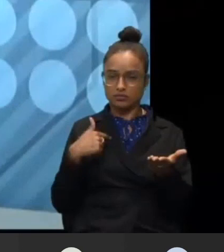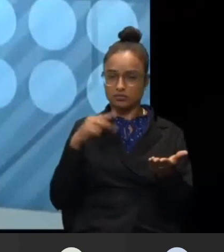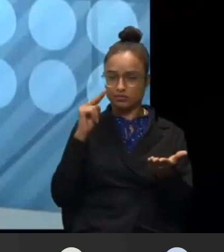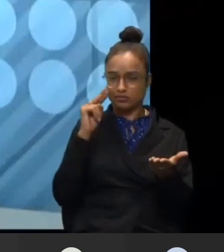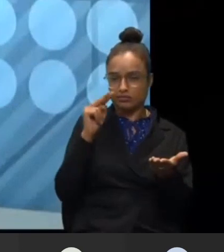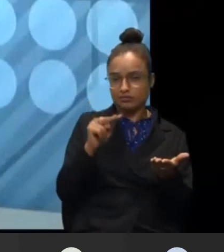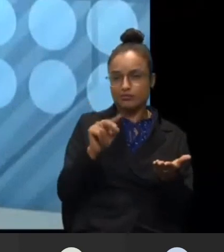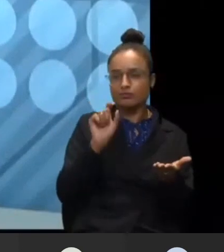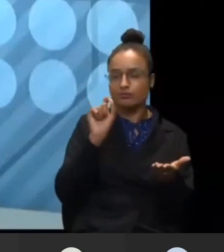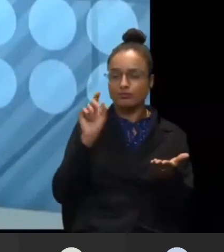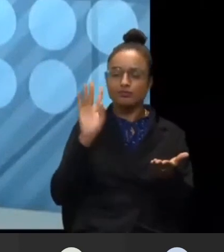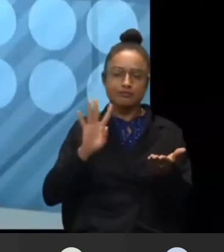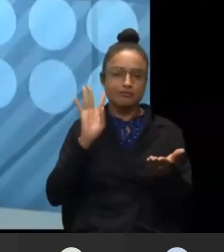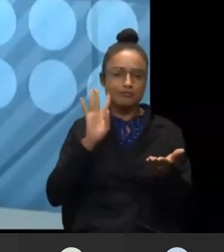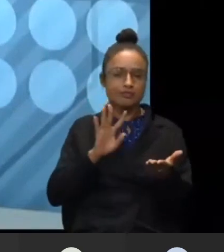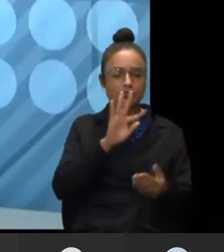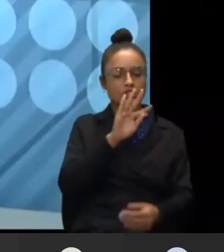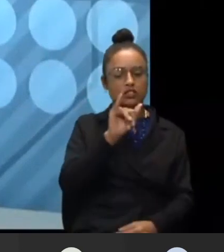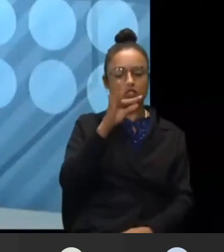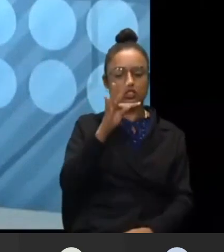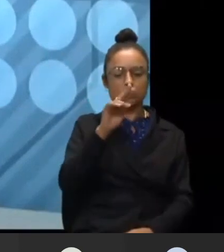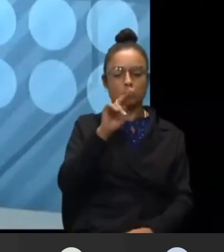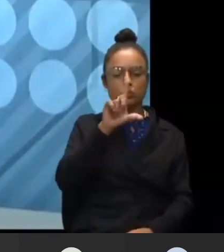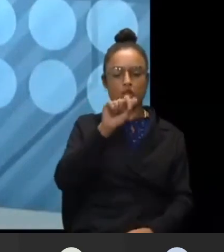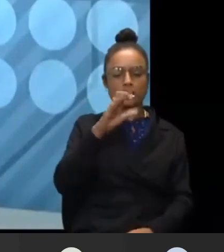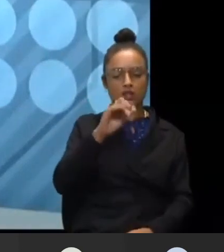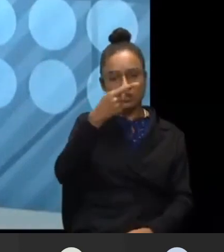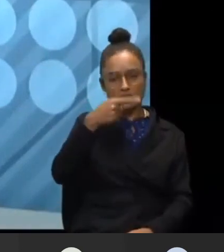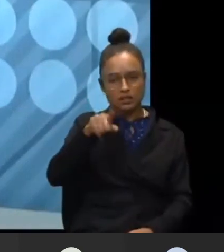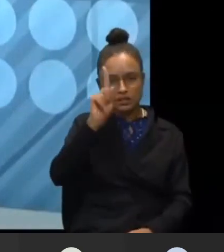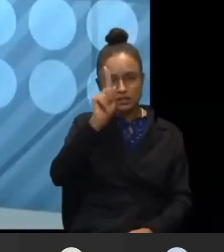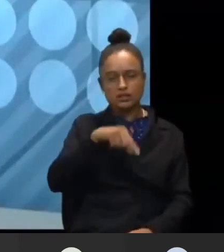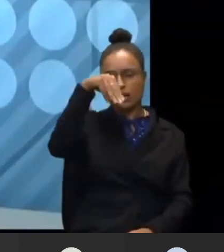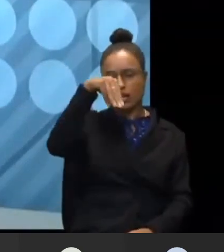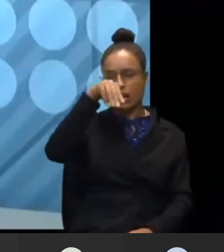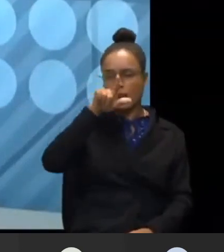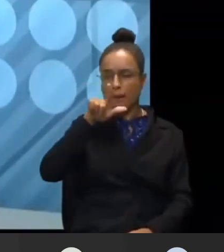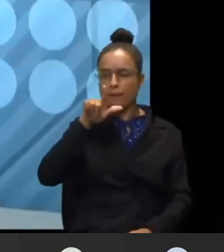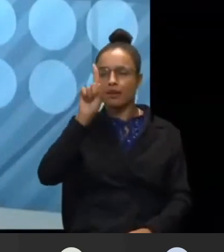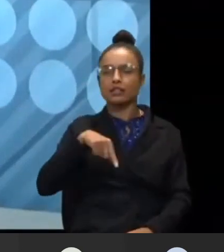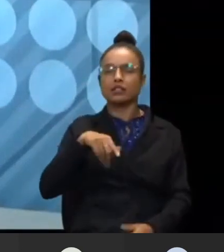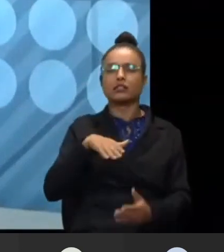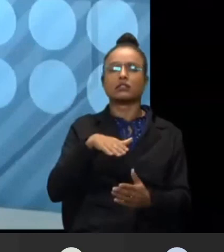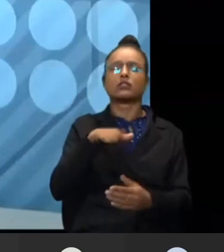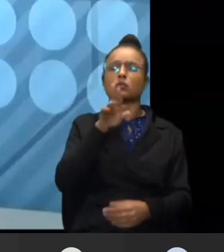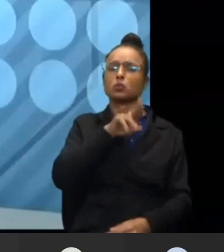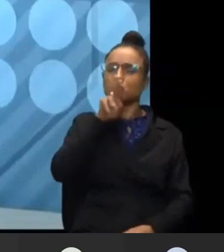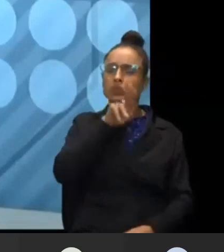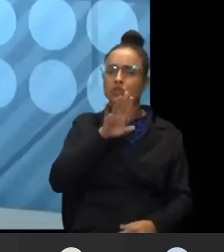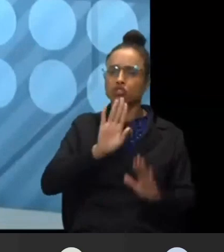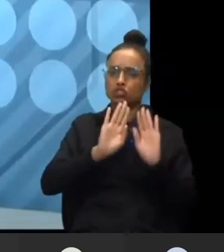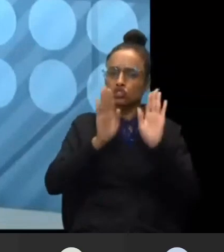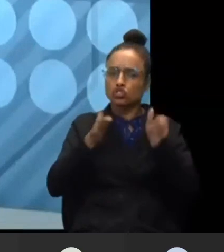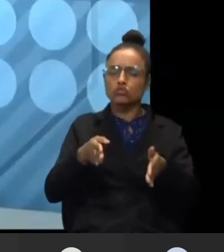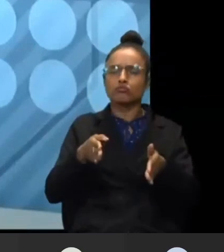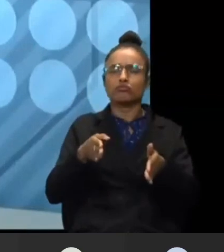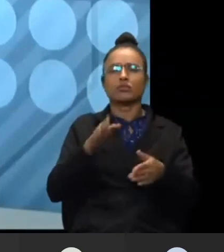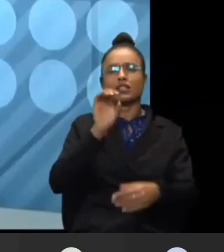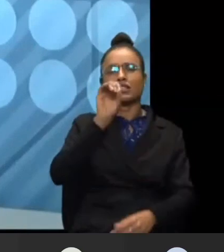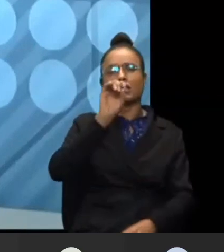Então, olha que bacana, nós realizamos a titulação, viu a quantidade de ml foi gasta, aproximadamente 0,5 ml. Uma vez que